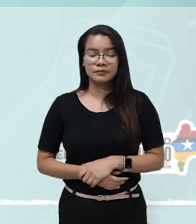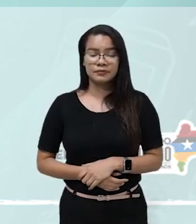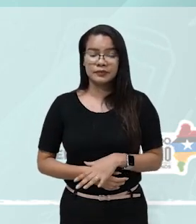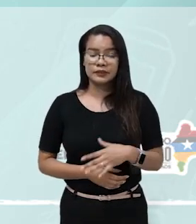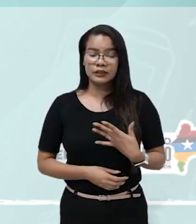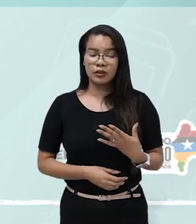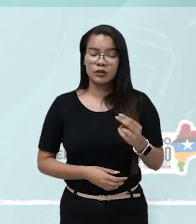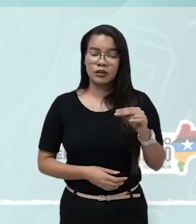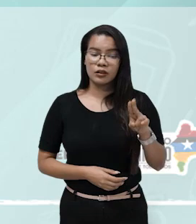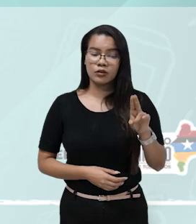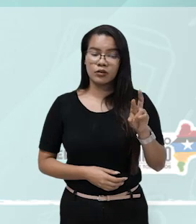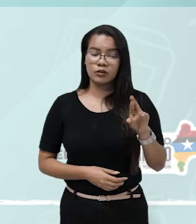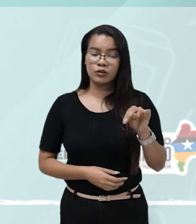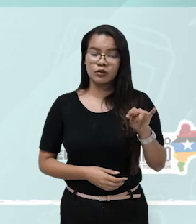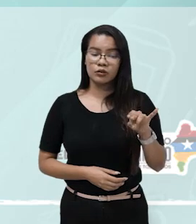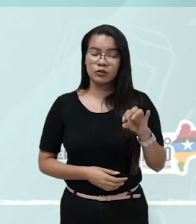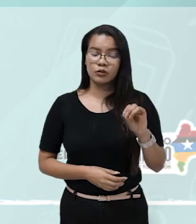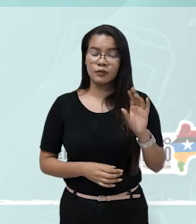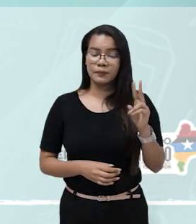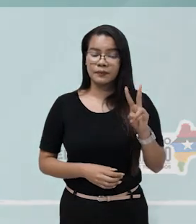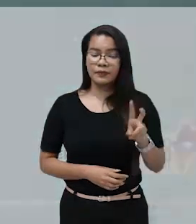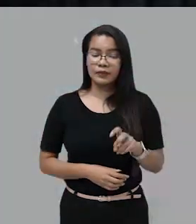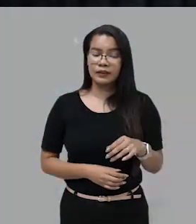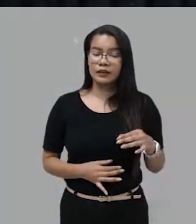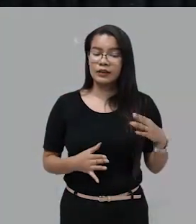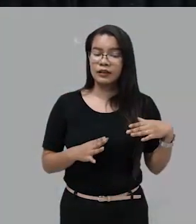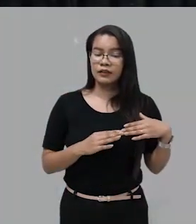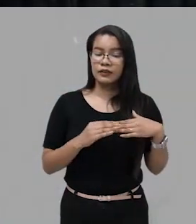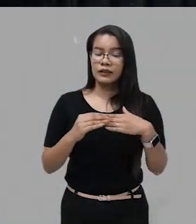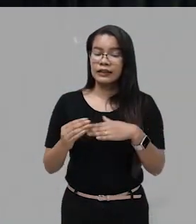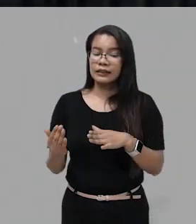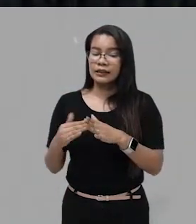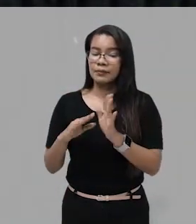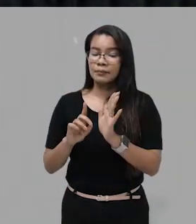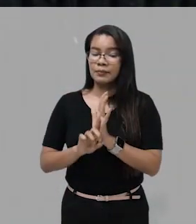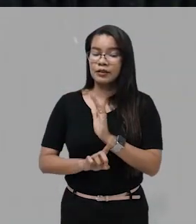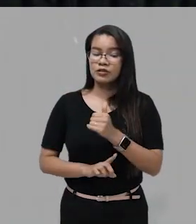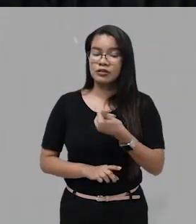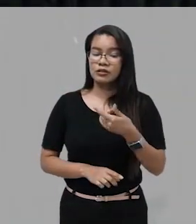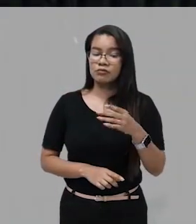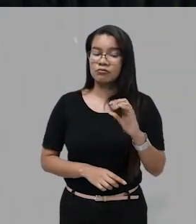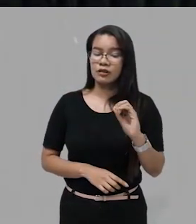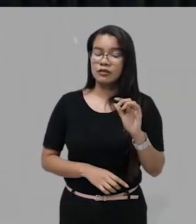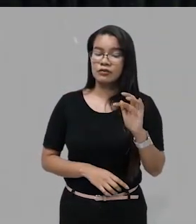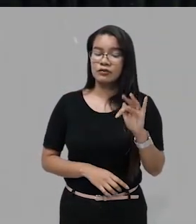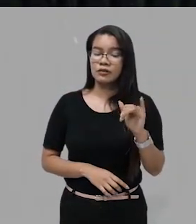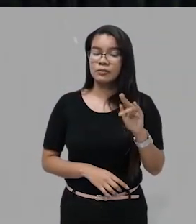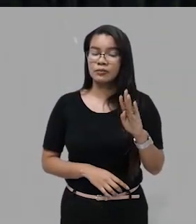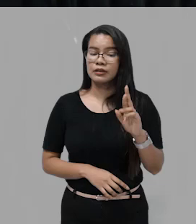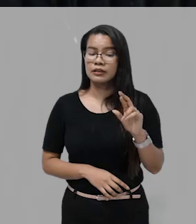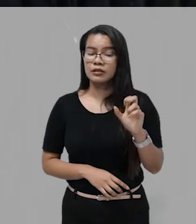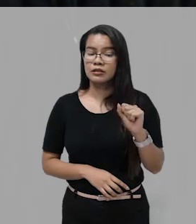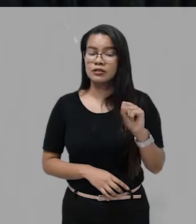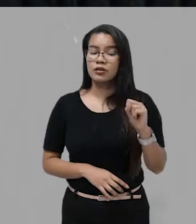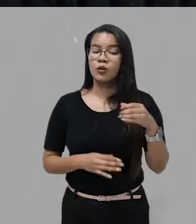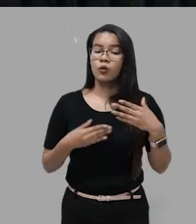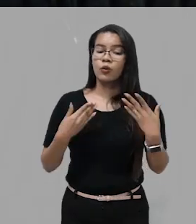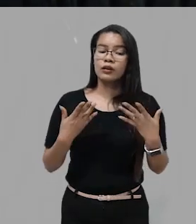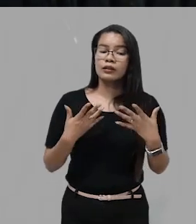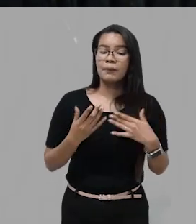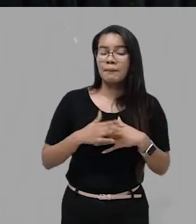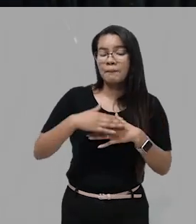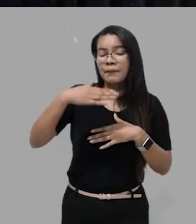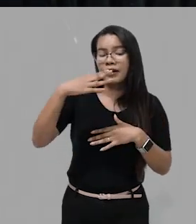esse neurônio motor, ele inerva às vezes, ó, até menos de 10 fibras musculares, quando é algo mais refinado,